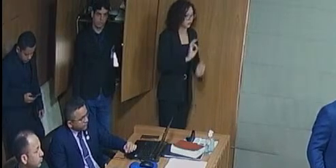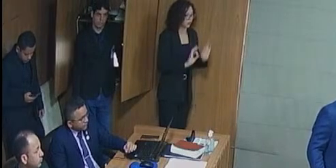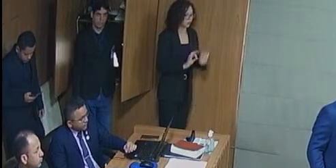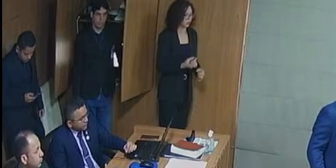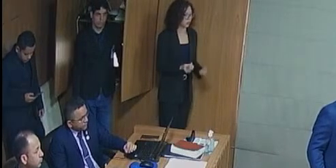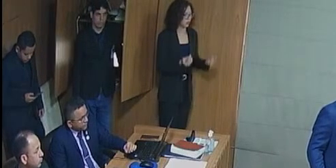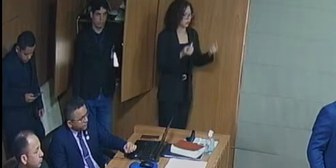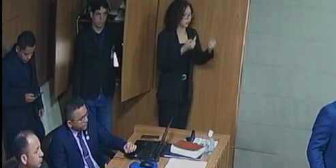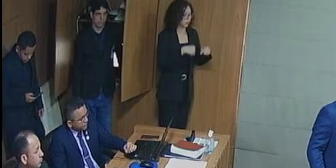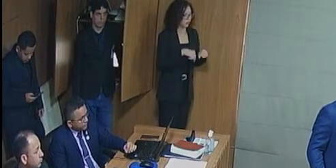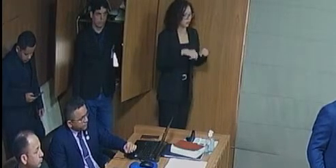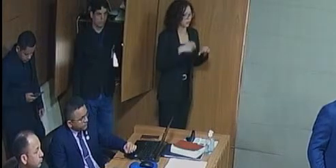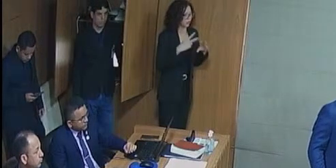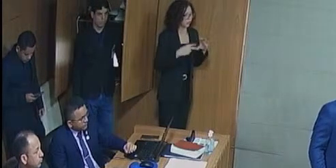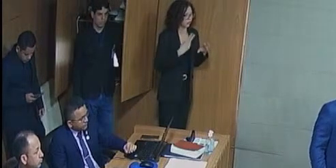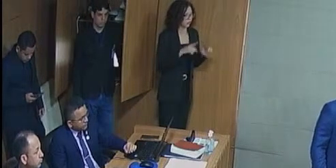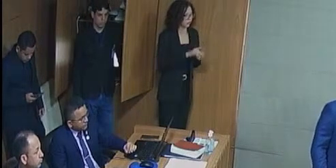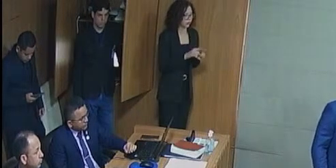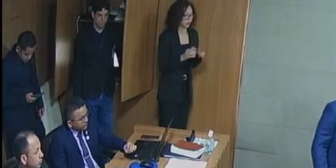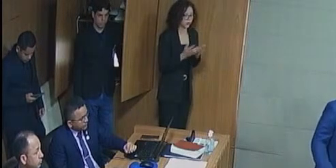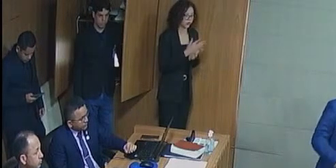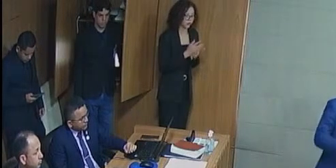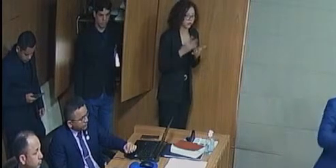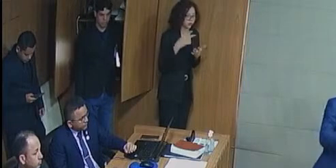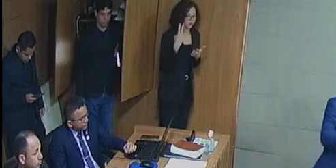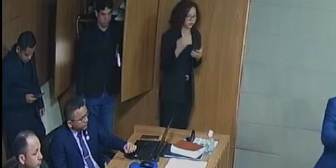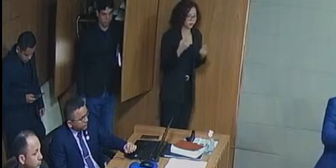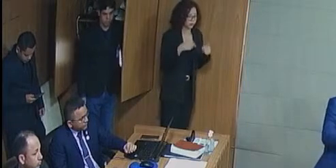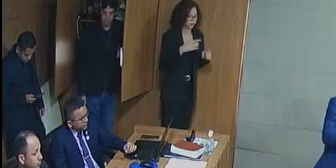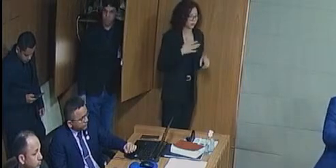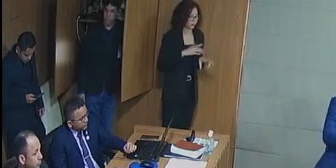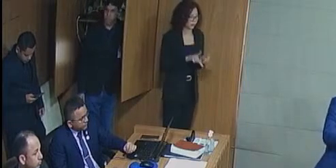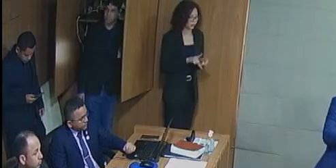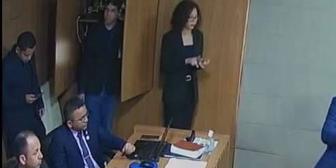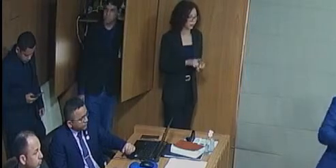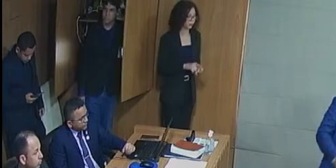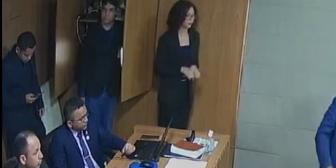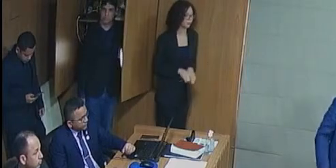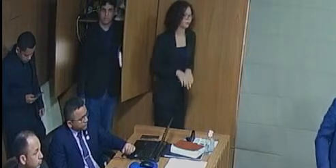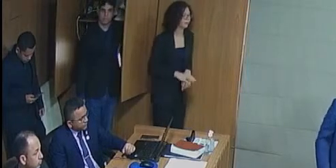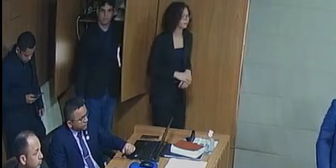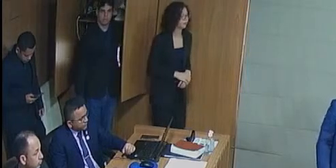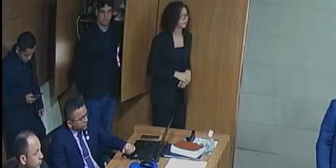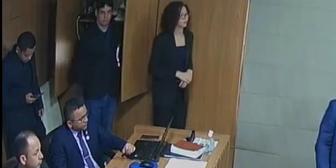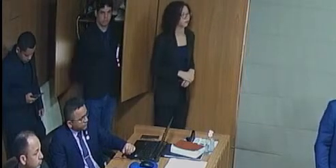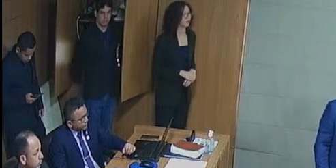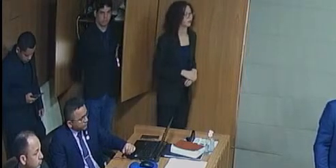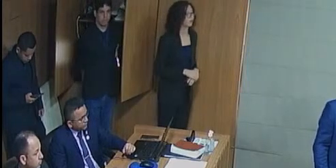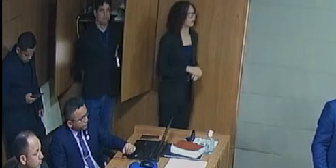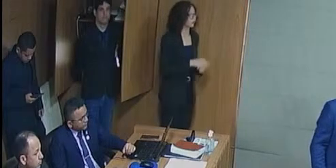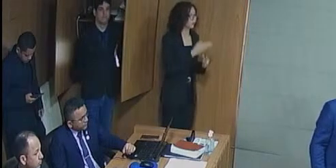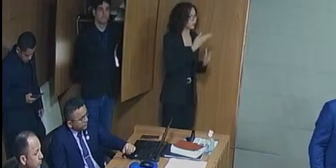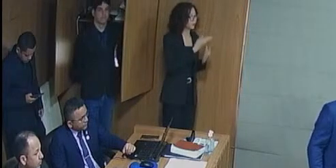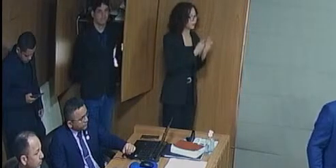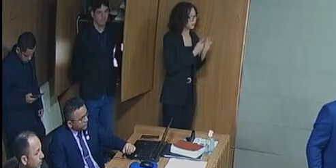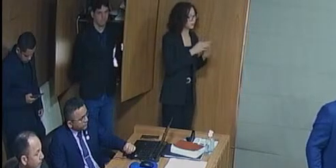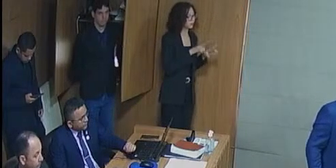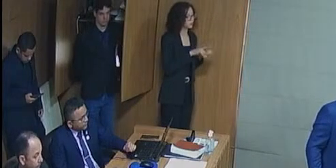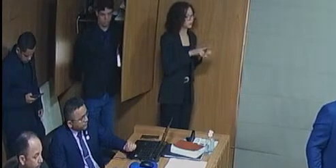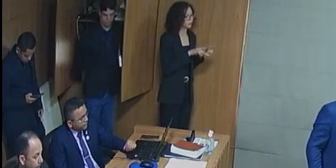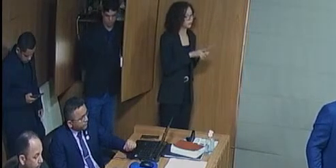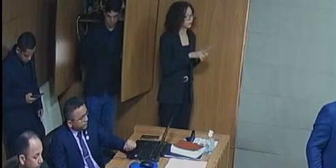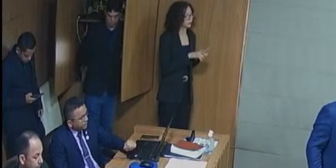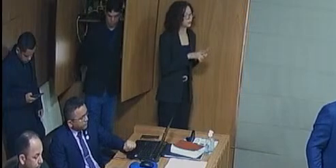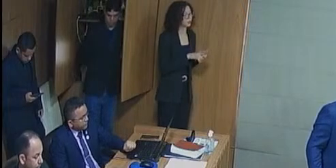casa contra alguns vereadores e contra mim entraremos né com esta